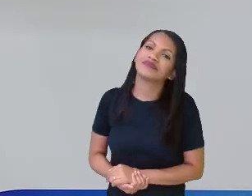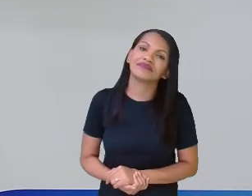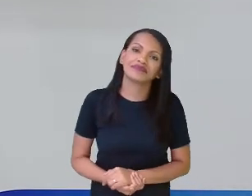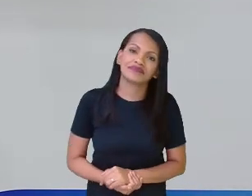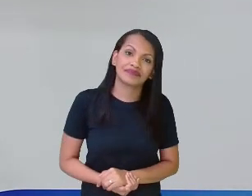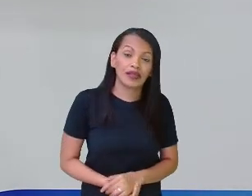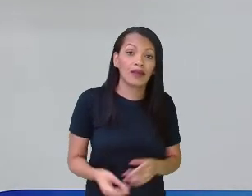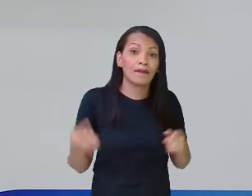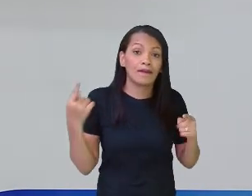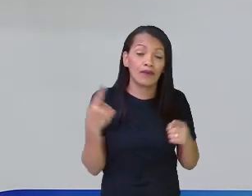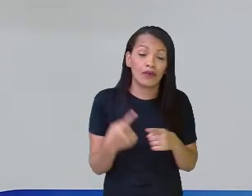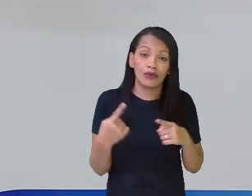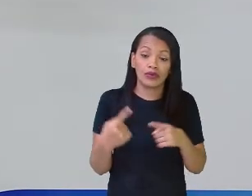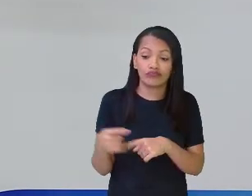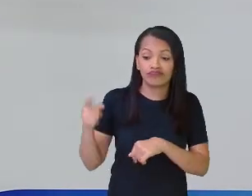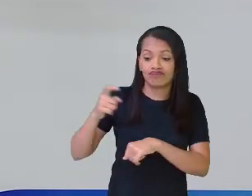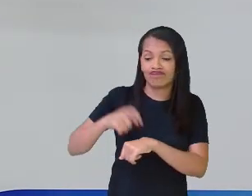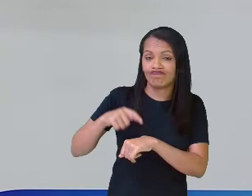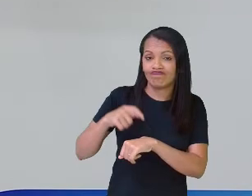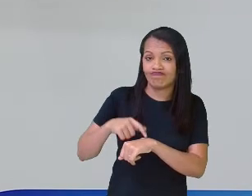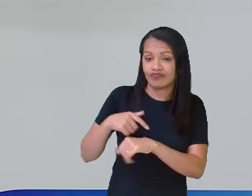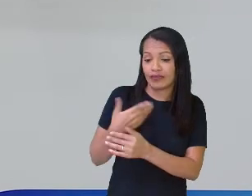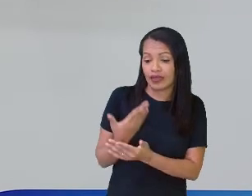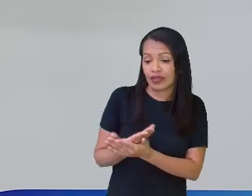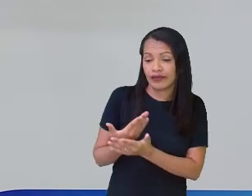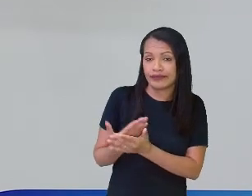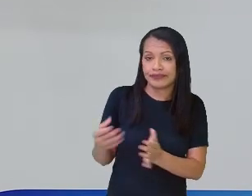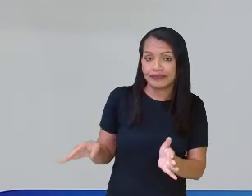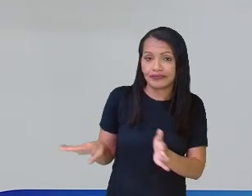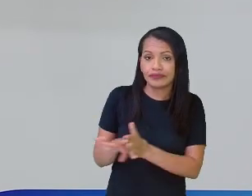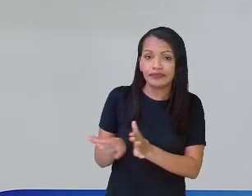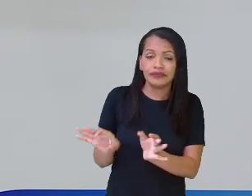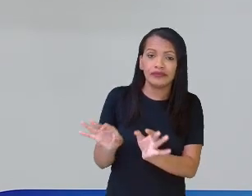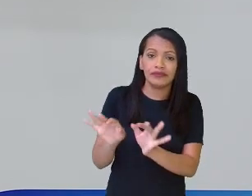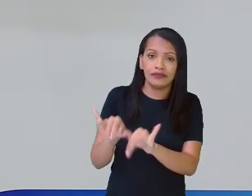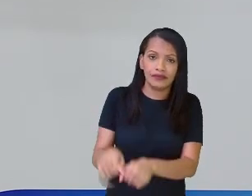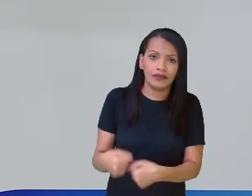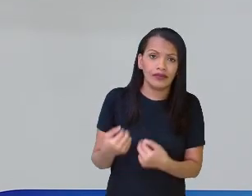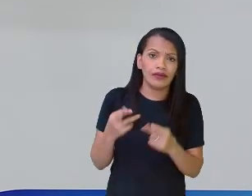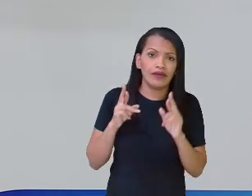despedida, porque infelizmente a aula chegou ao fim. Mas eu